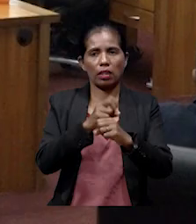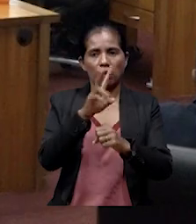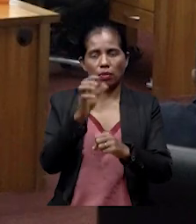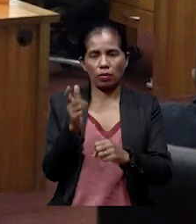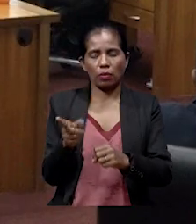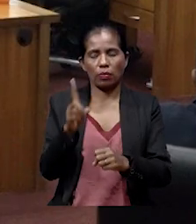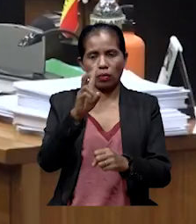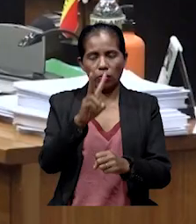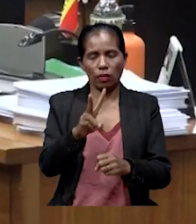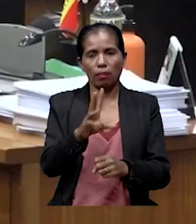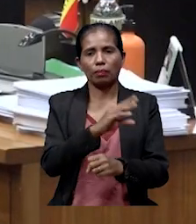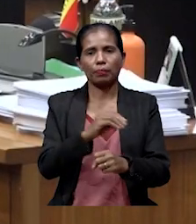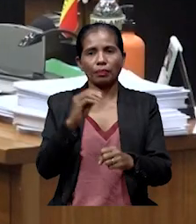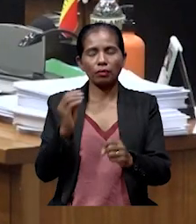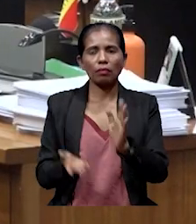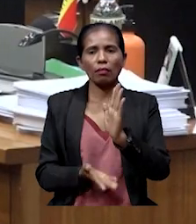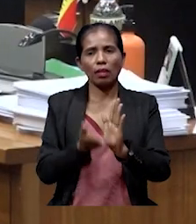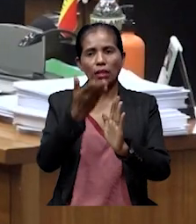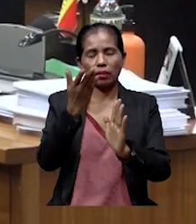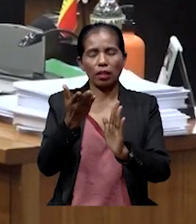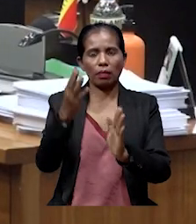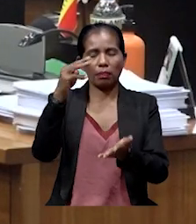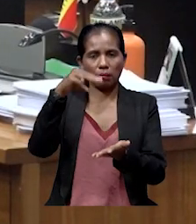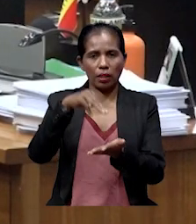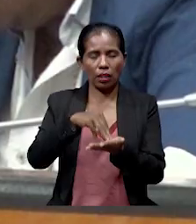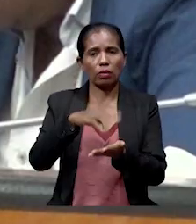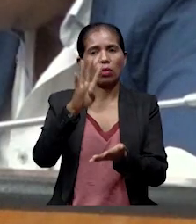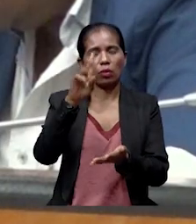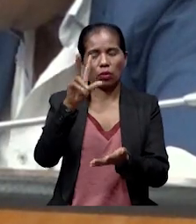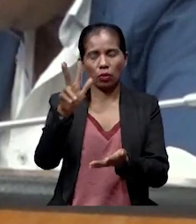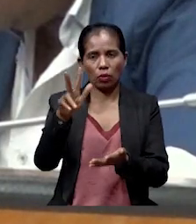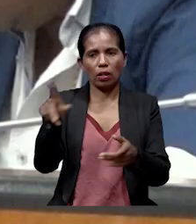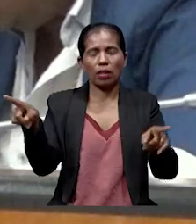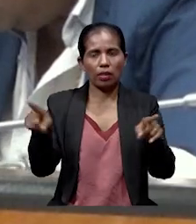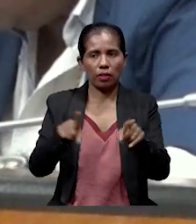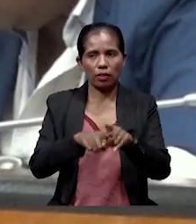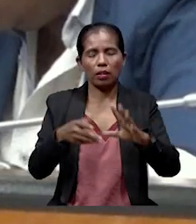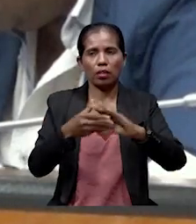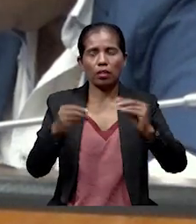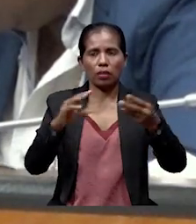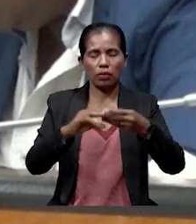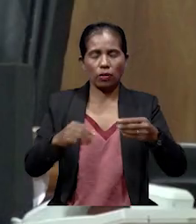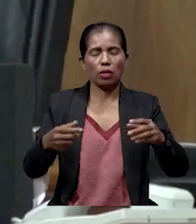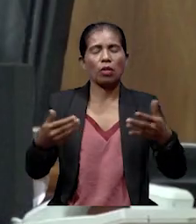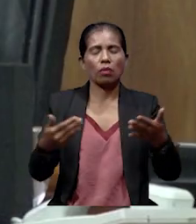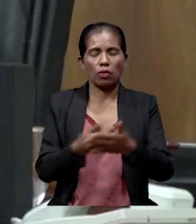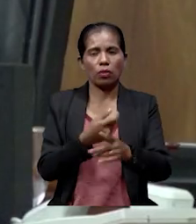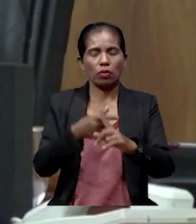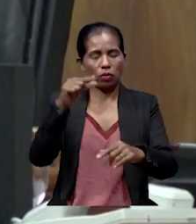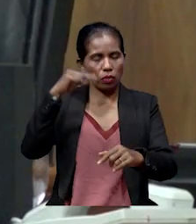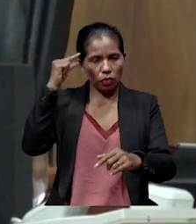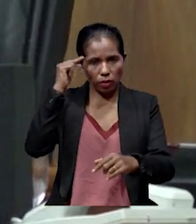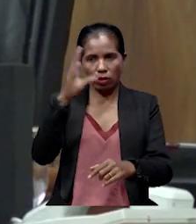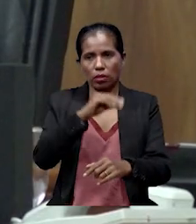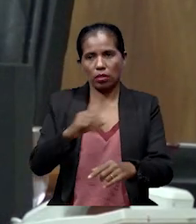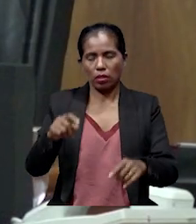rua nulo resing rua, sae, to bilhão tolo resing, no darmos, história fon husi governação sira durante